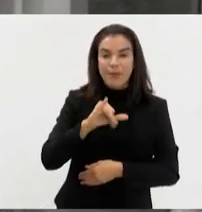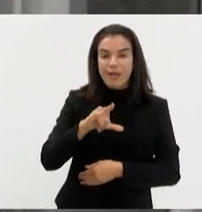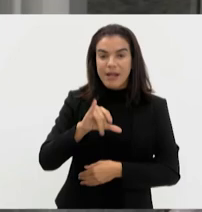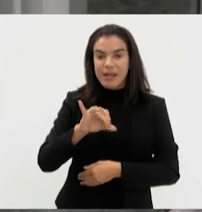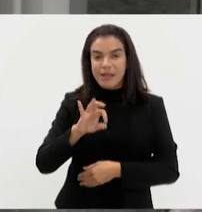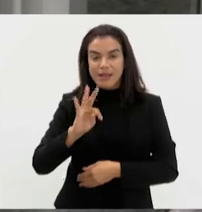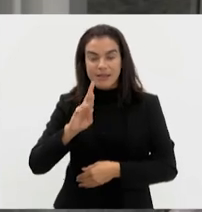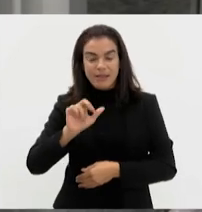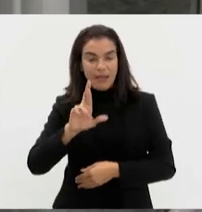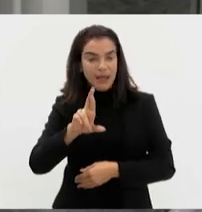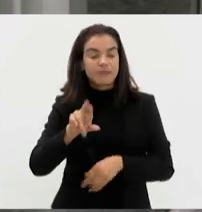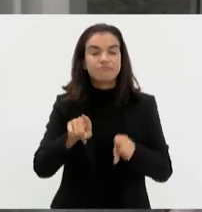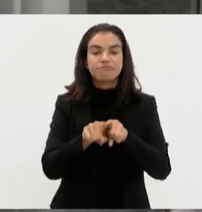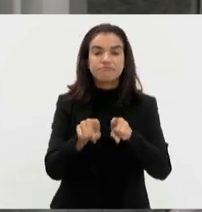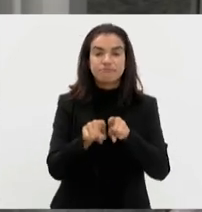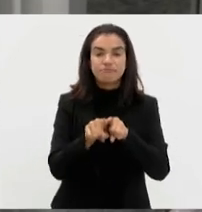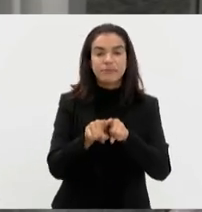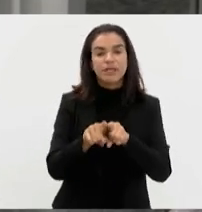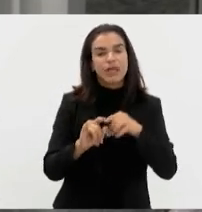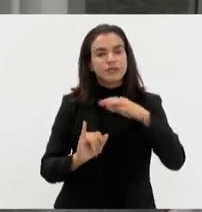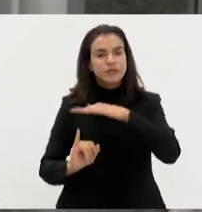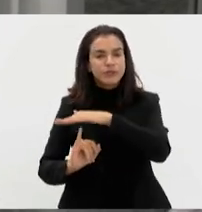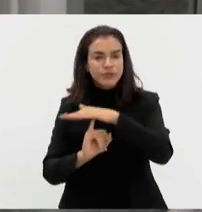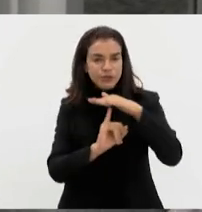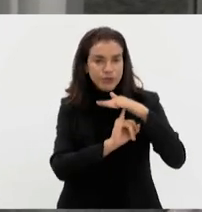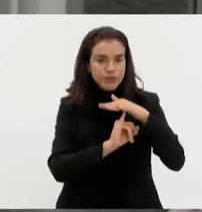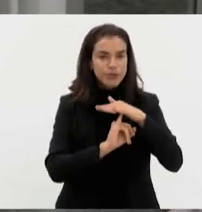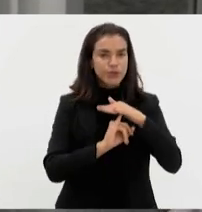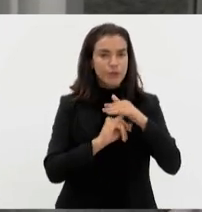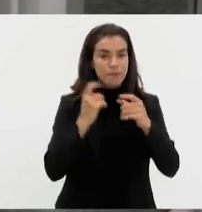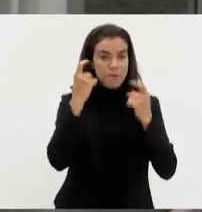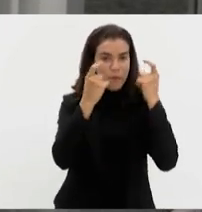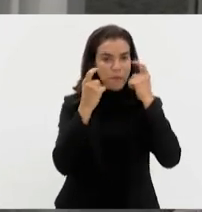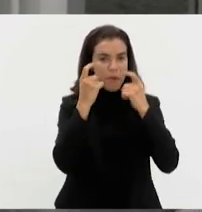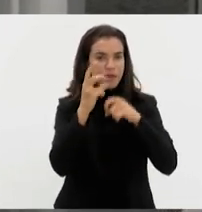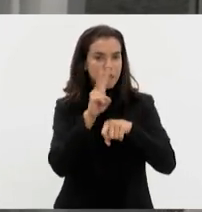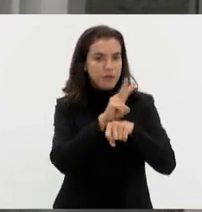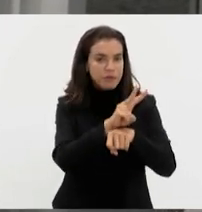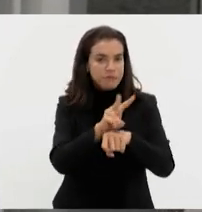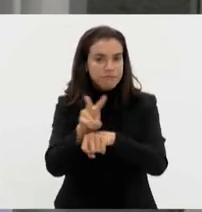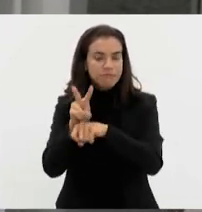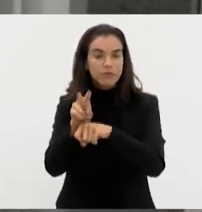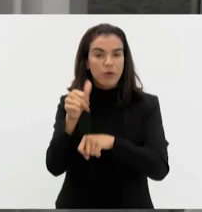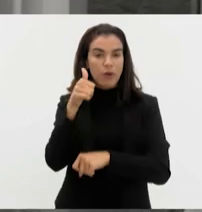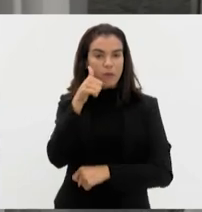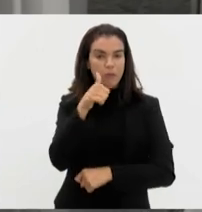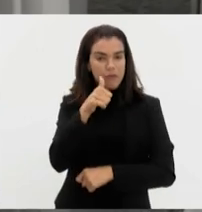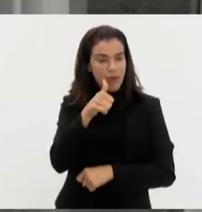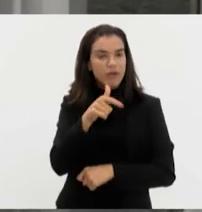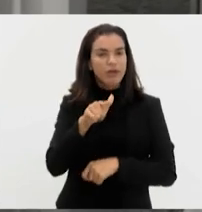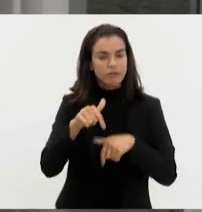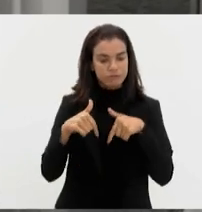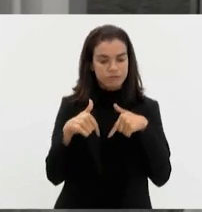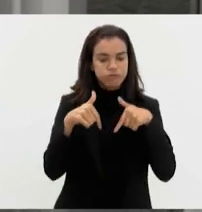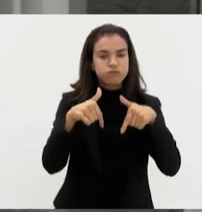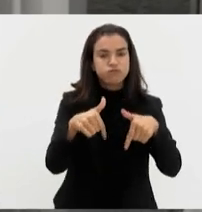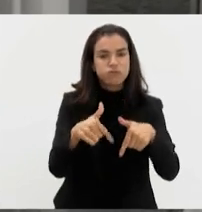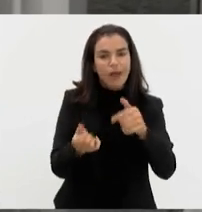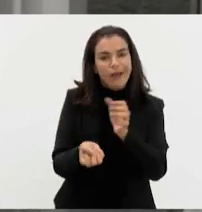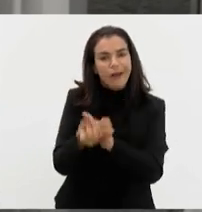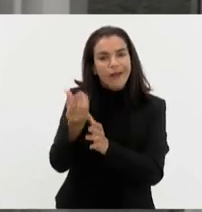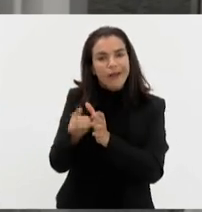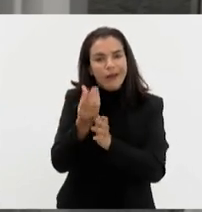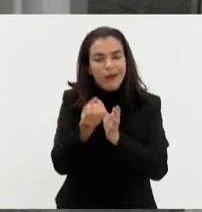cada dia, as instituições que cuidam da segurança da mulher estão fazendo ações